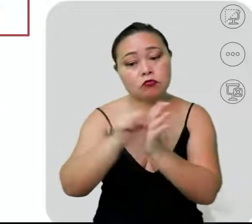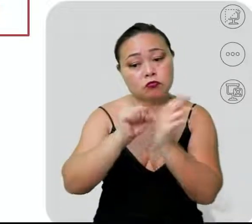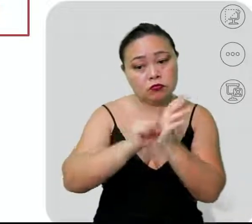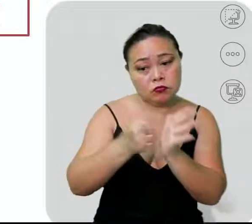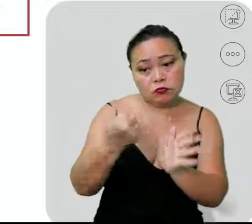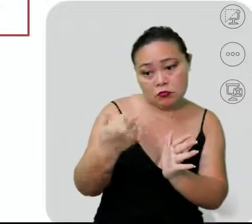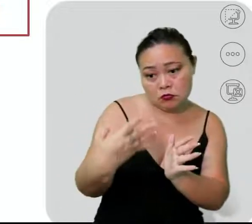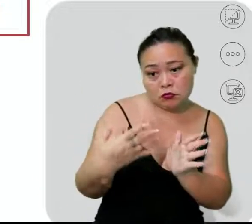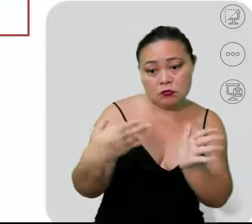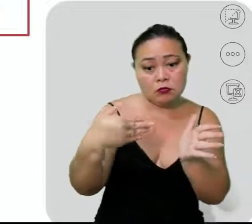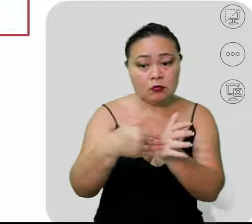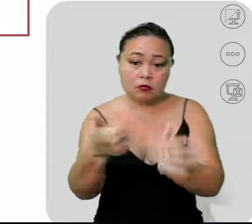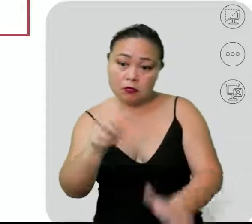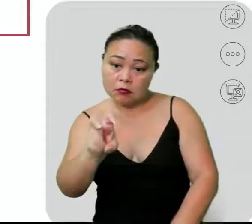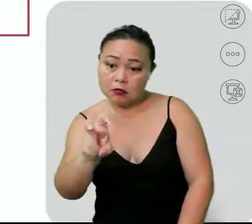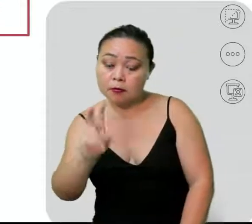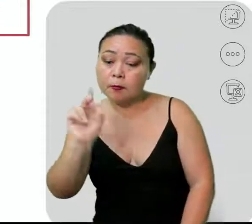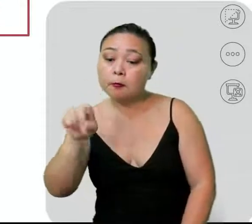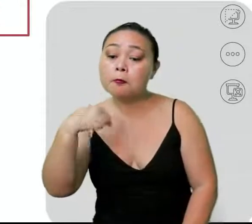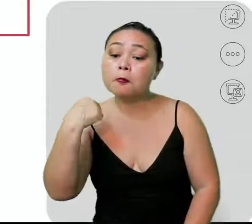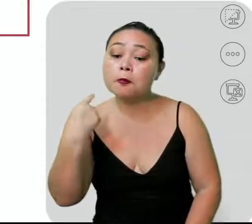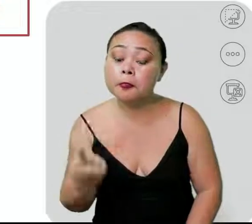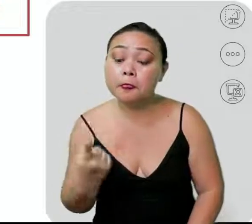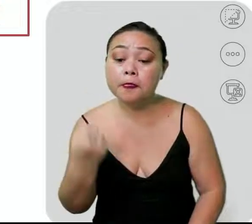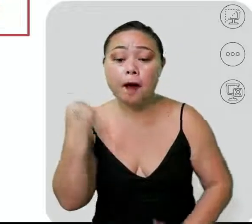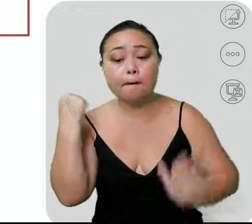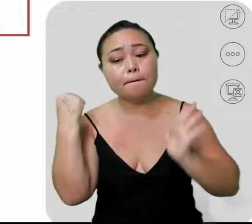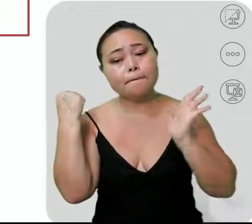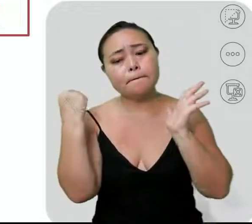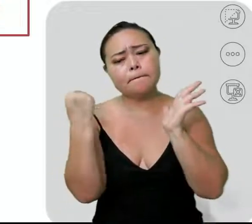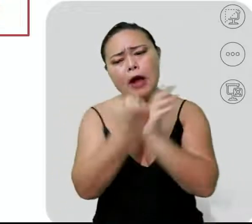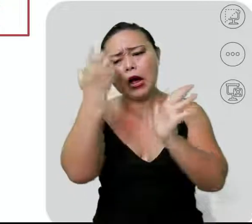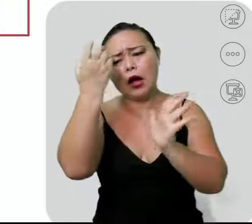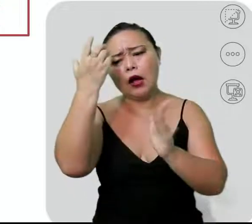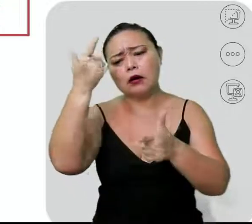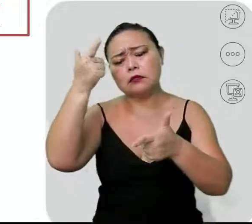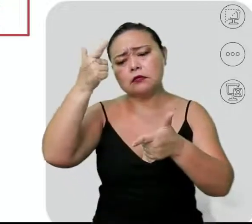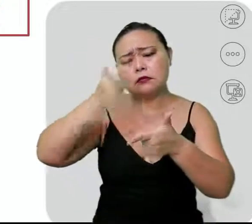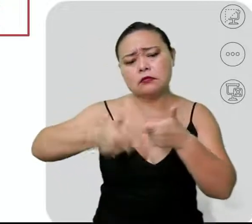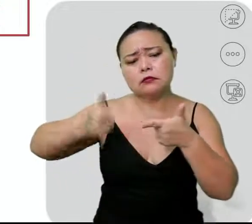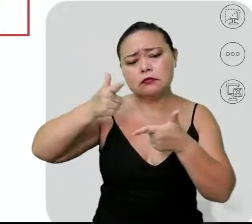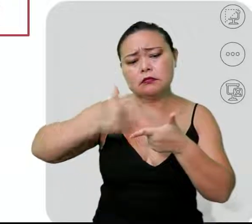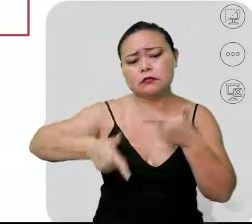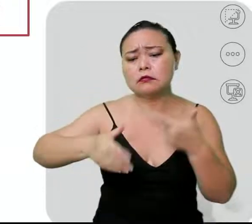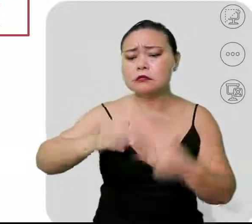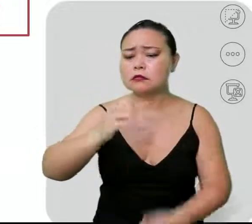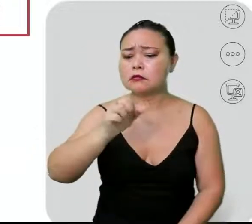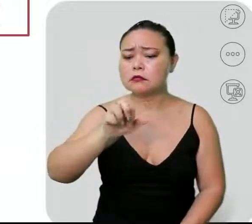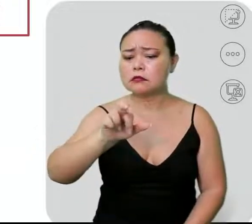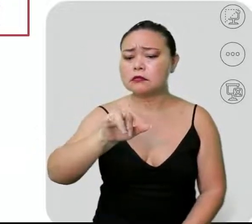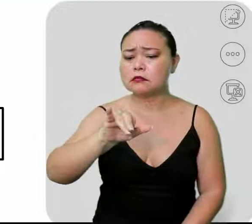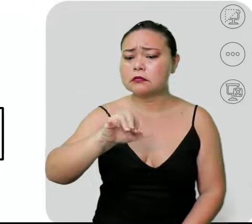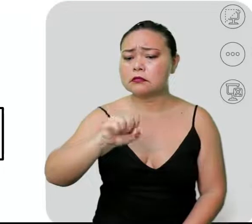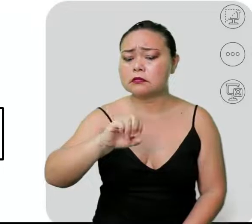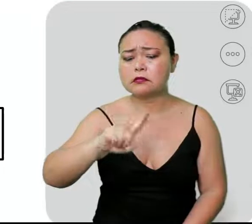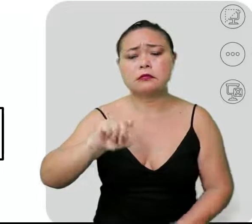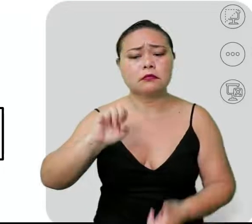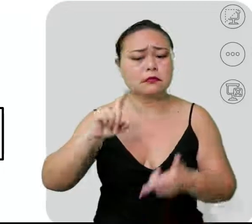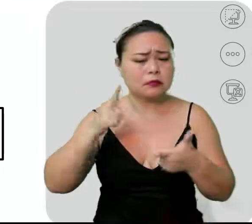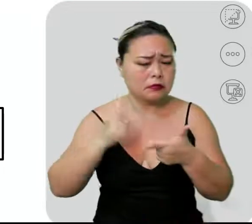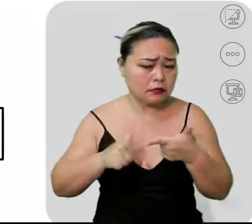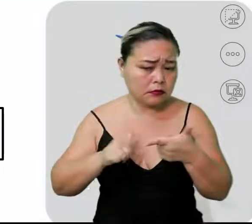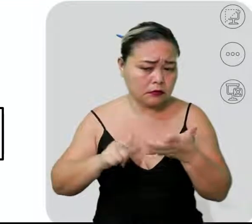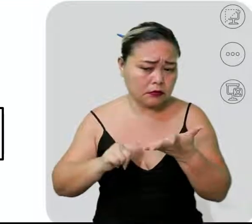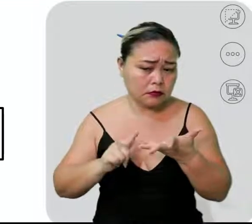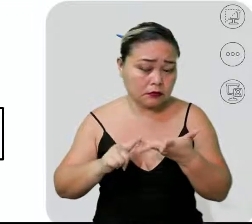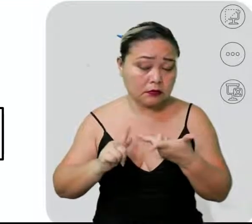e 14 e 15 foi marcado por crises e hoje tá na aula também por muita crise